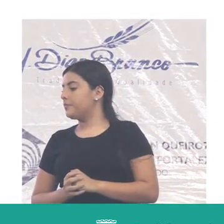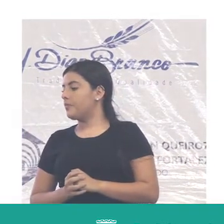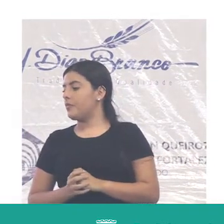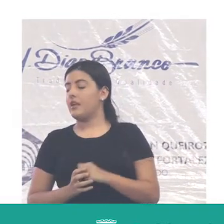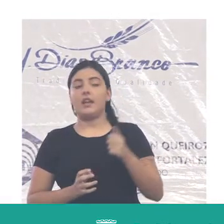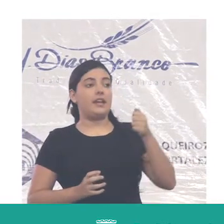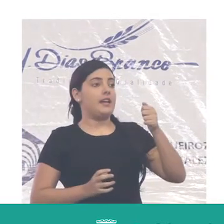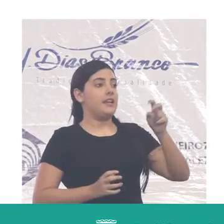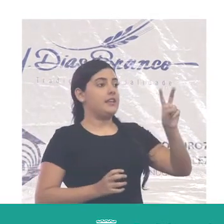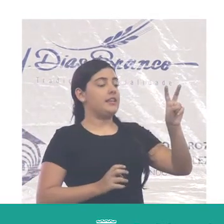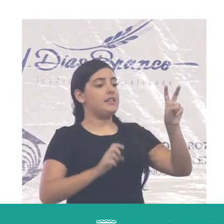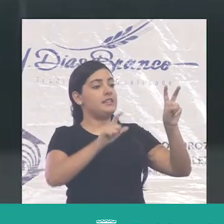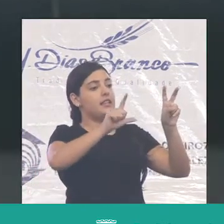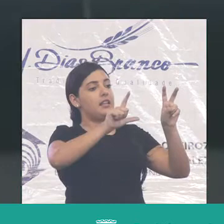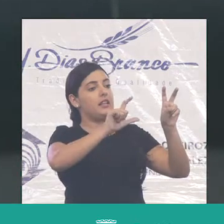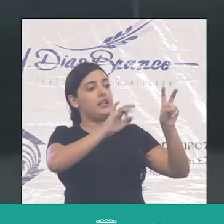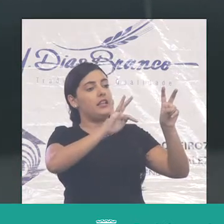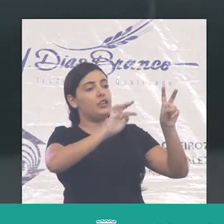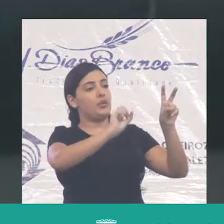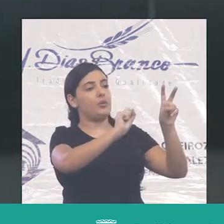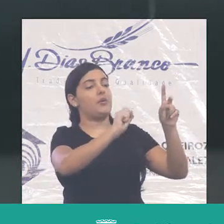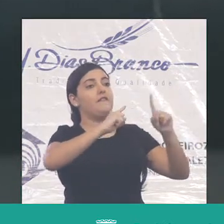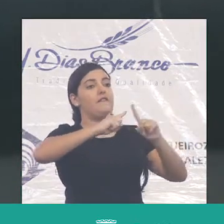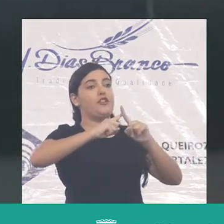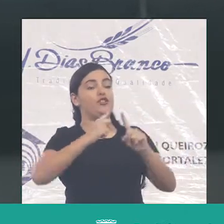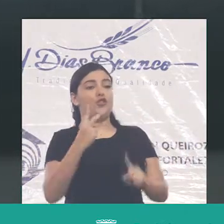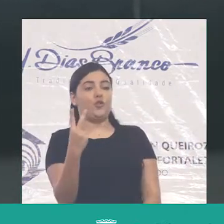15 litros, né? Vezes 2,